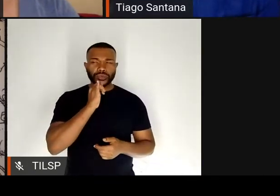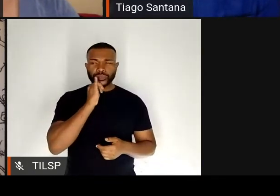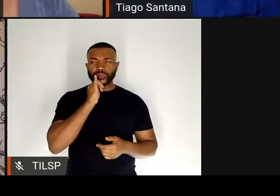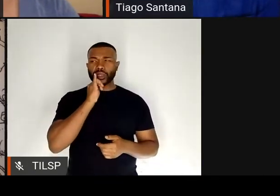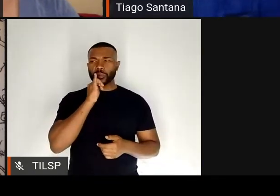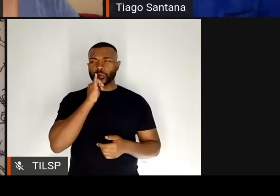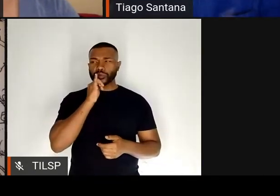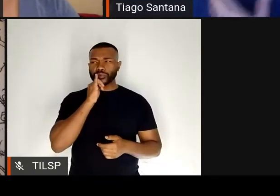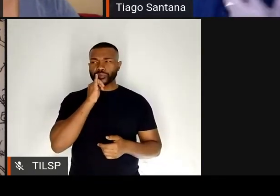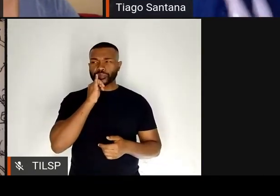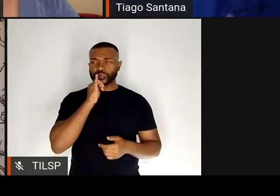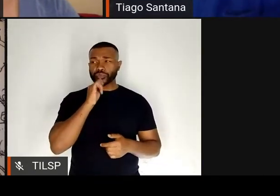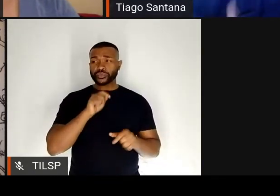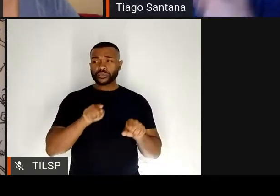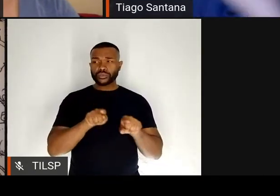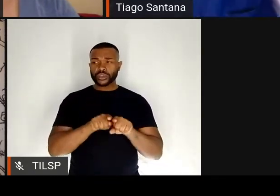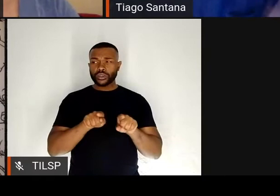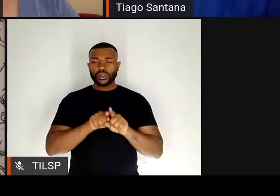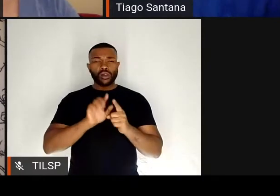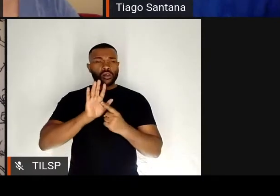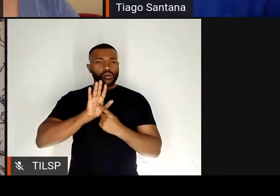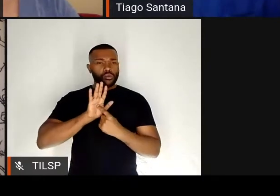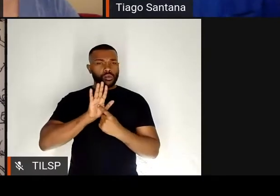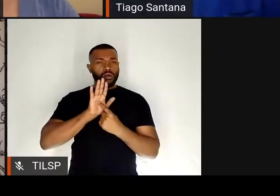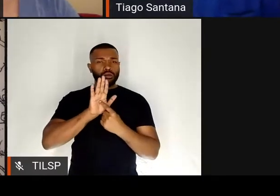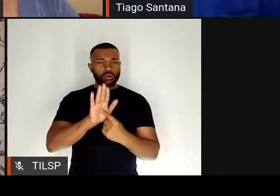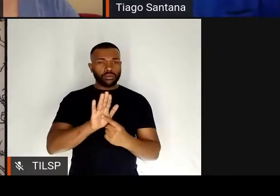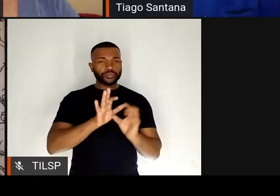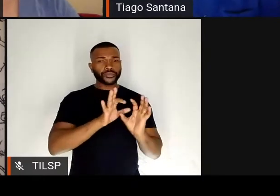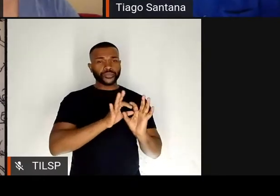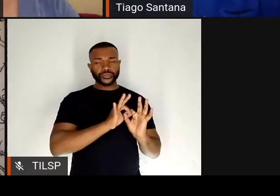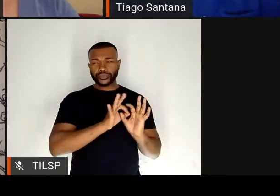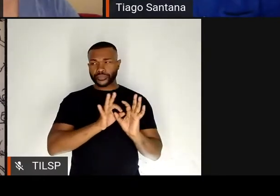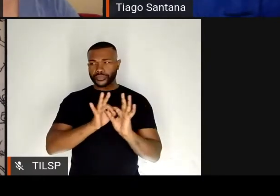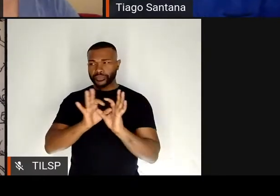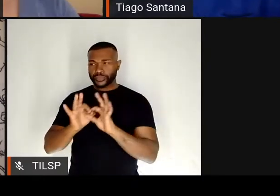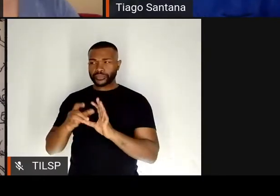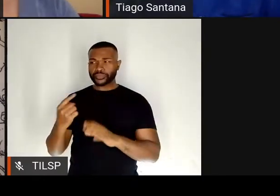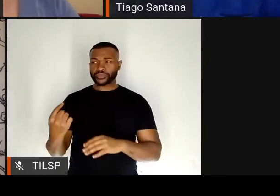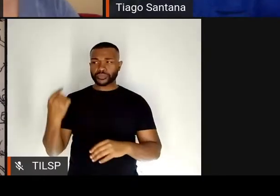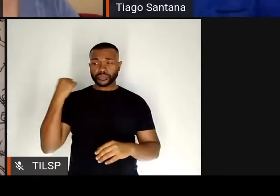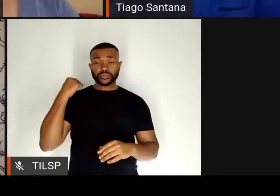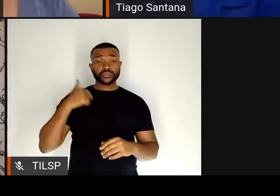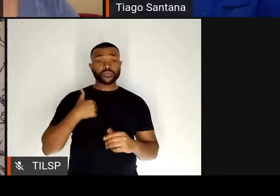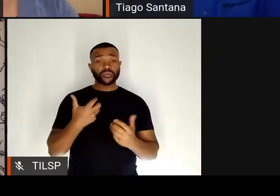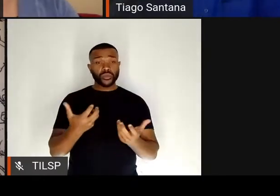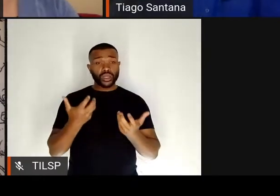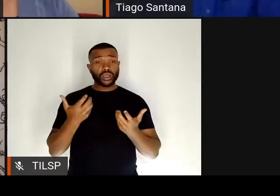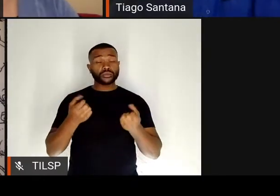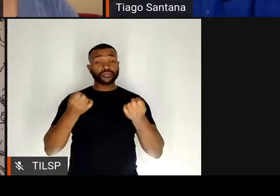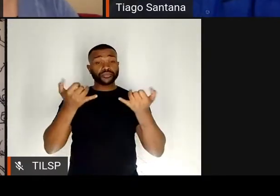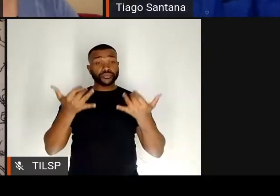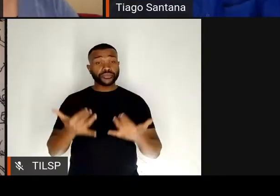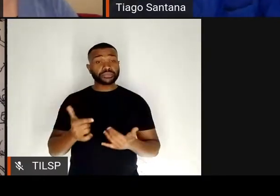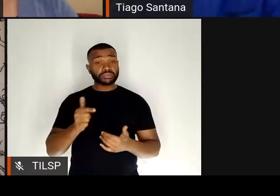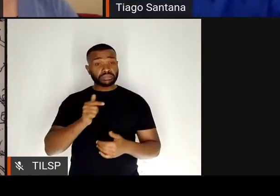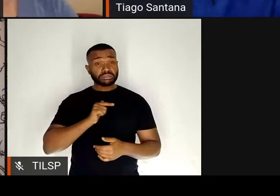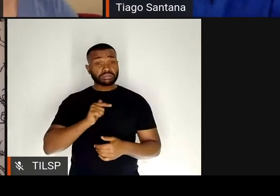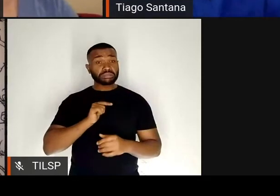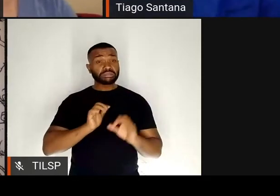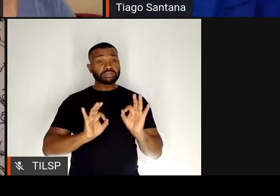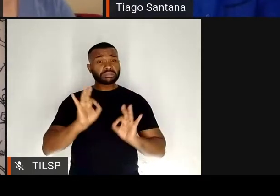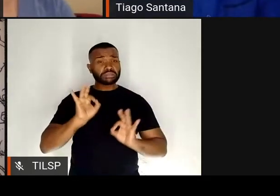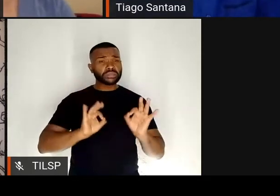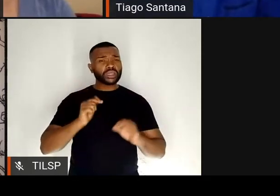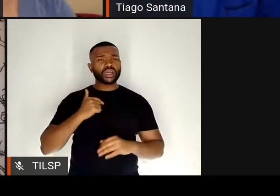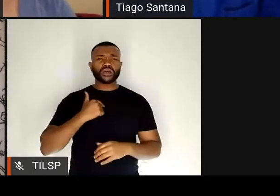como do que se produzia ou do contexto daquela época, né? E aí eu queria trazer aqui e tinha uma sofisticação. Eu fiquei encantado